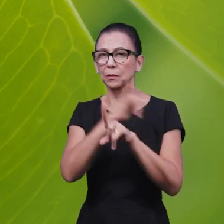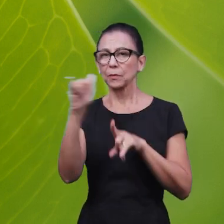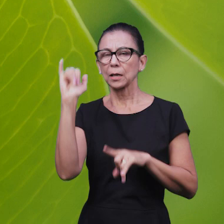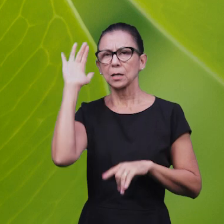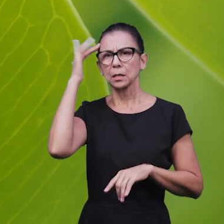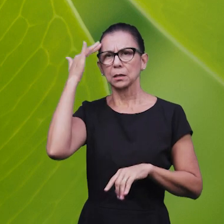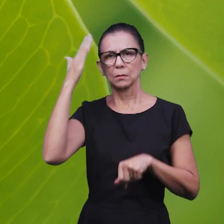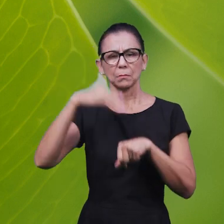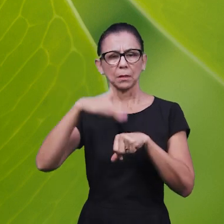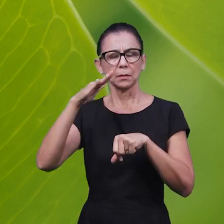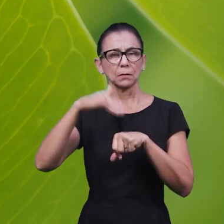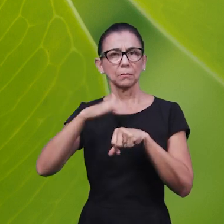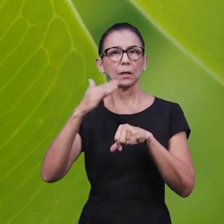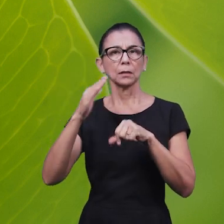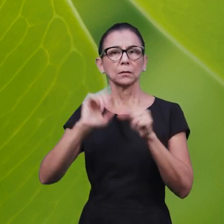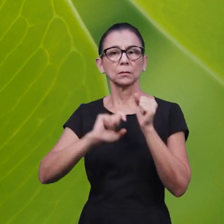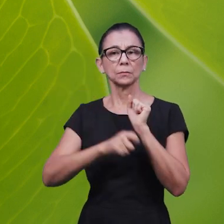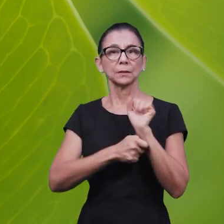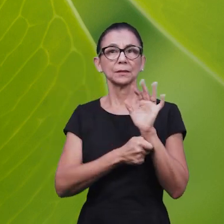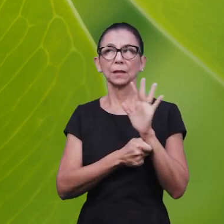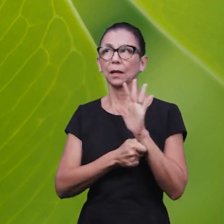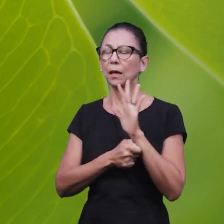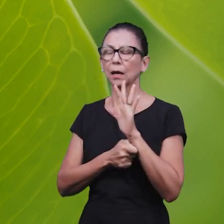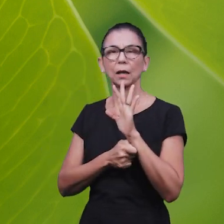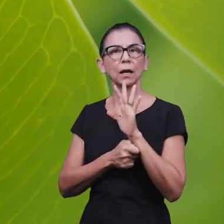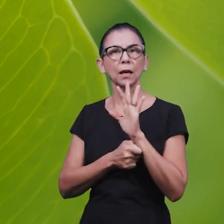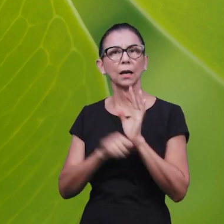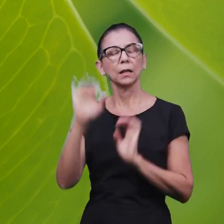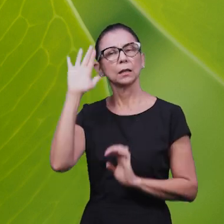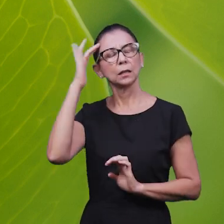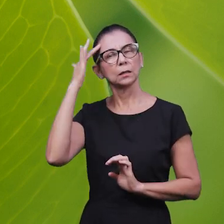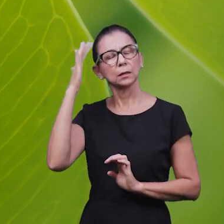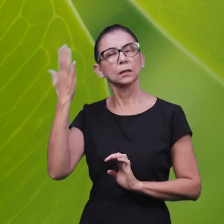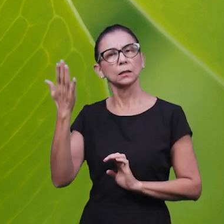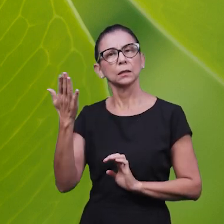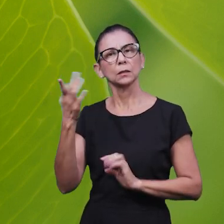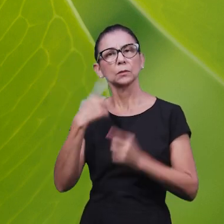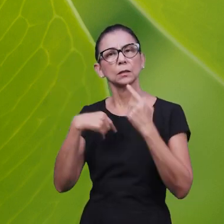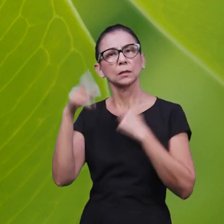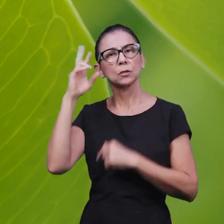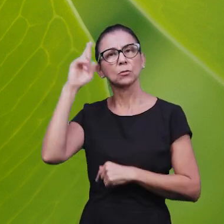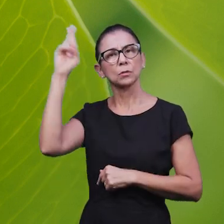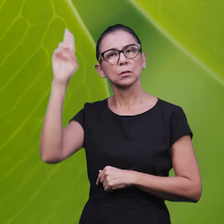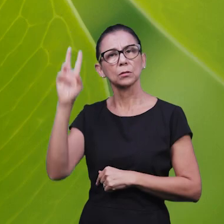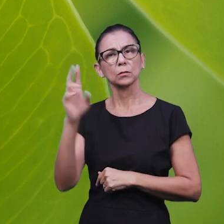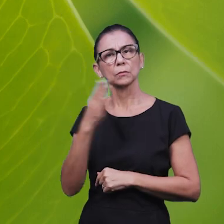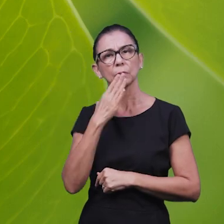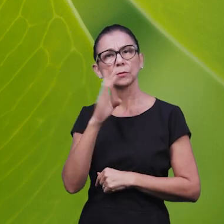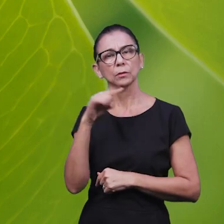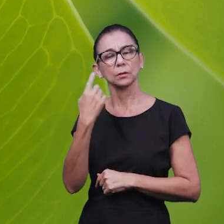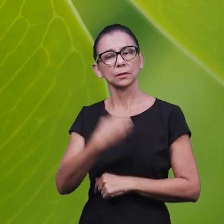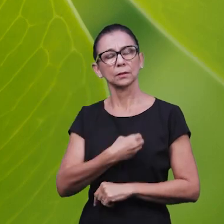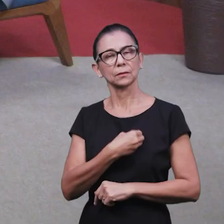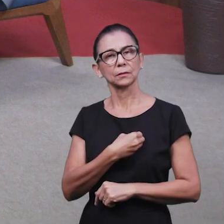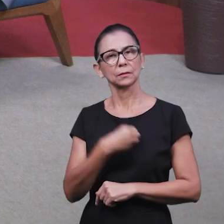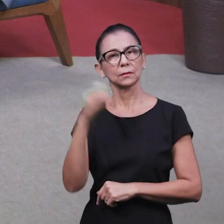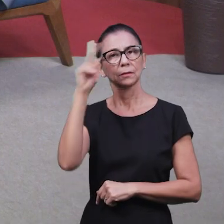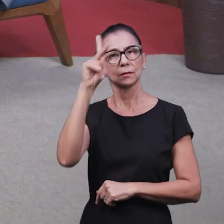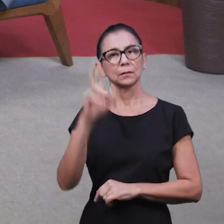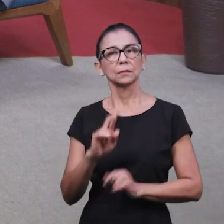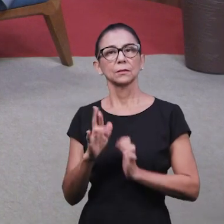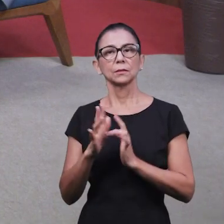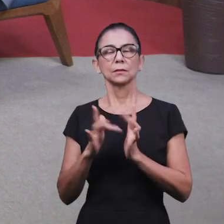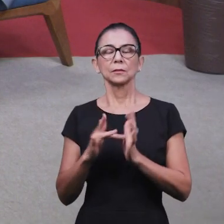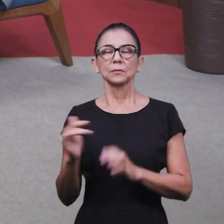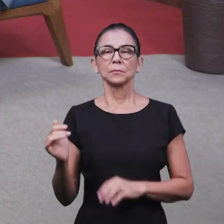dia mais os mistérios da palavra do Senhor e entender aquilo que é a direção dele para as nossas vidas. A paz do Senhor.